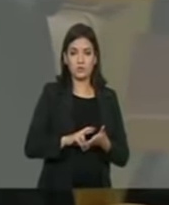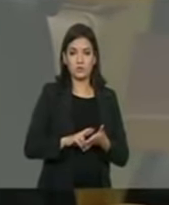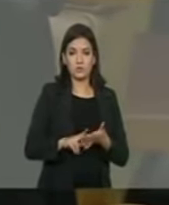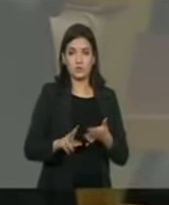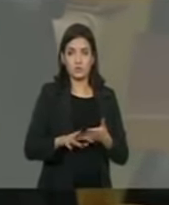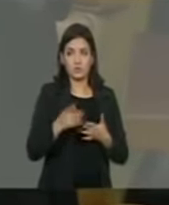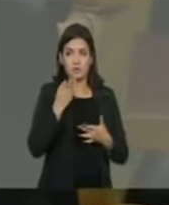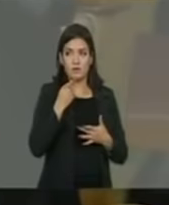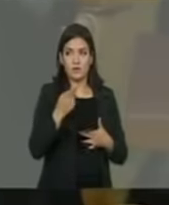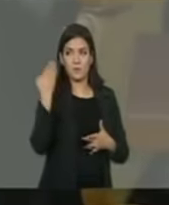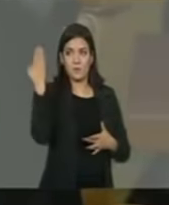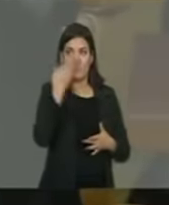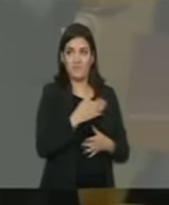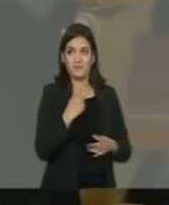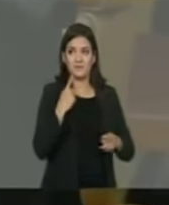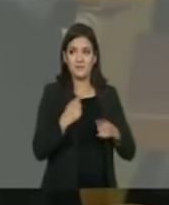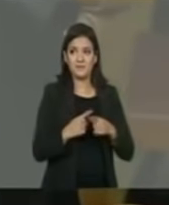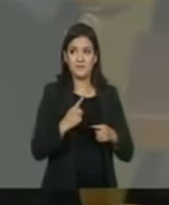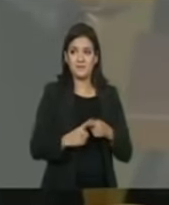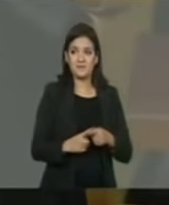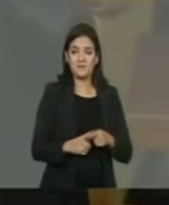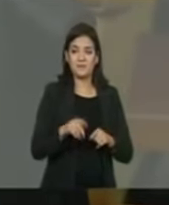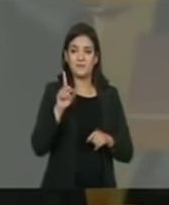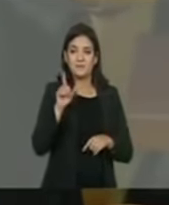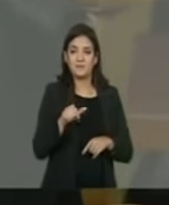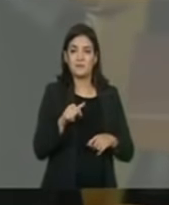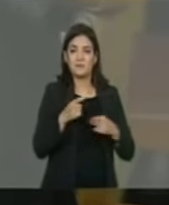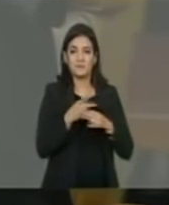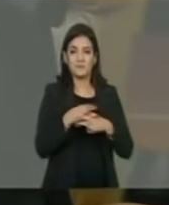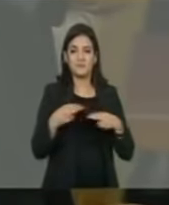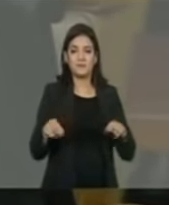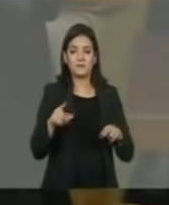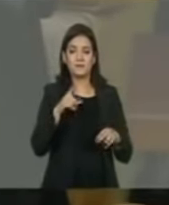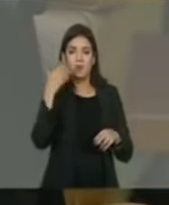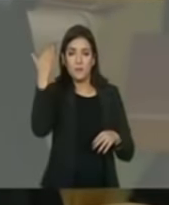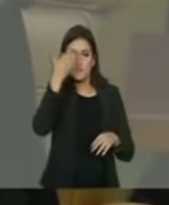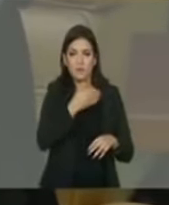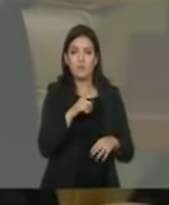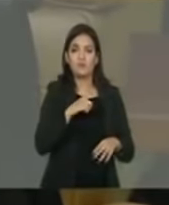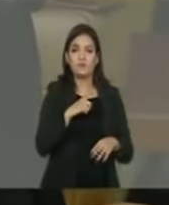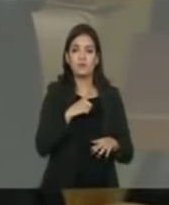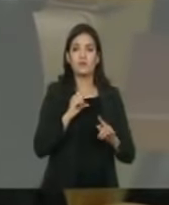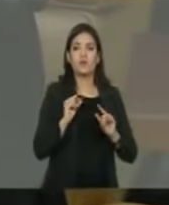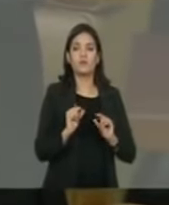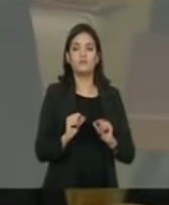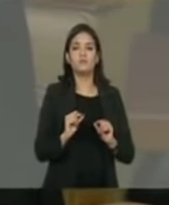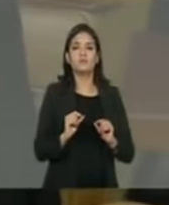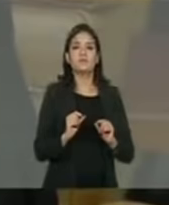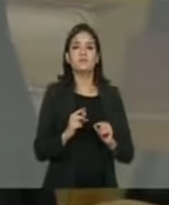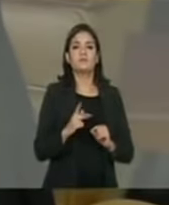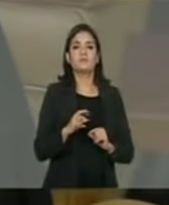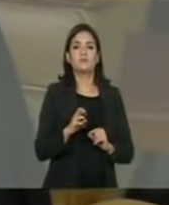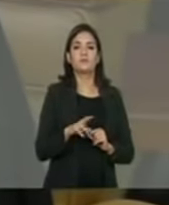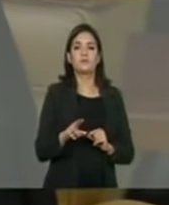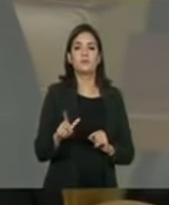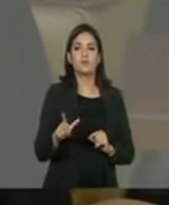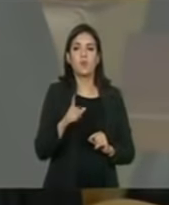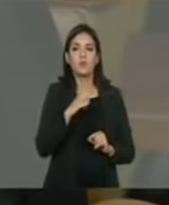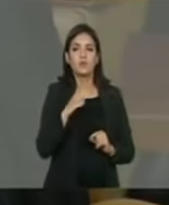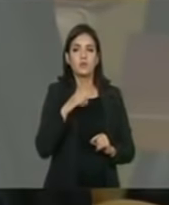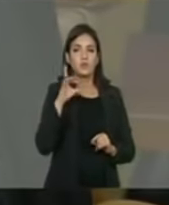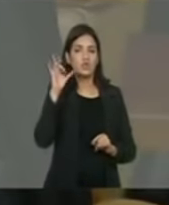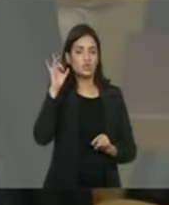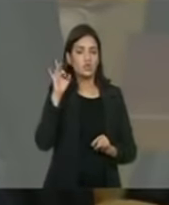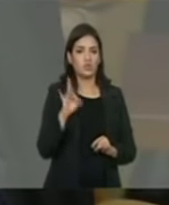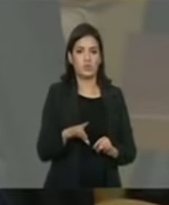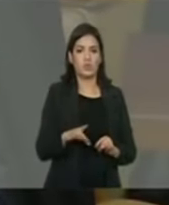ônus da prova referente aos fatos constitutivo da imputação penal e humbe exclusivamente